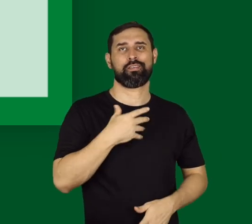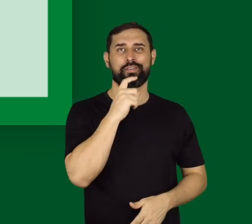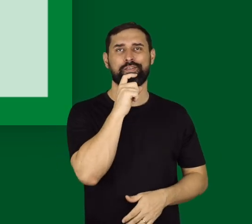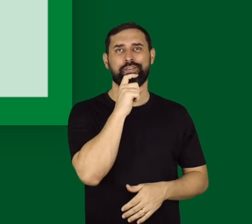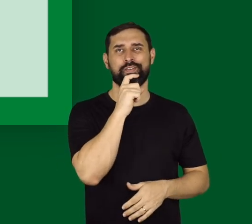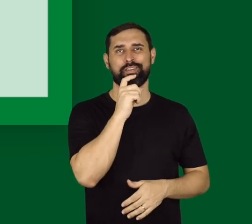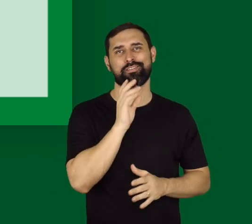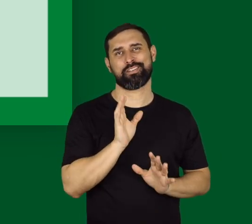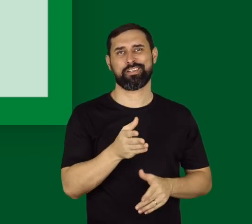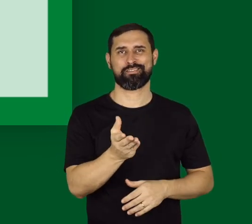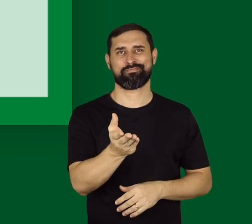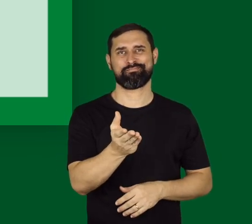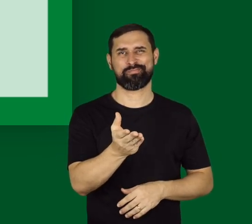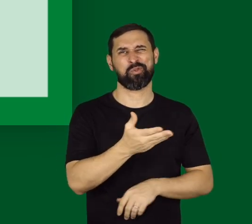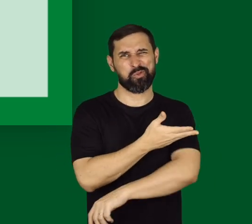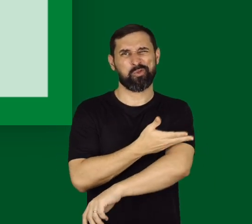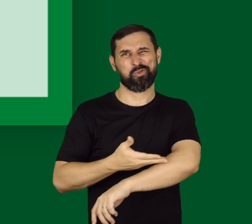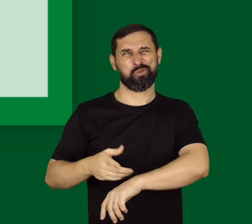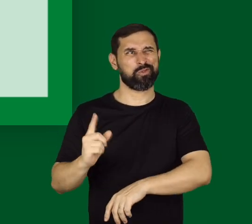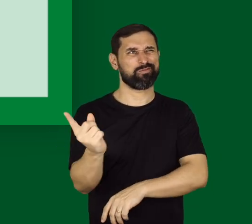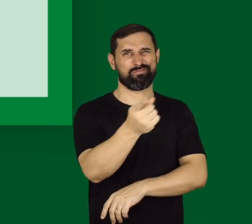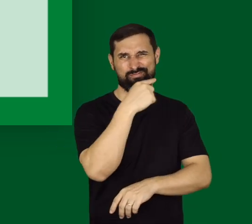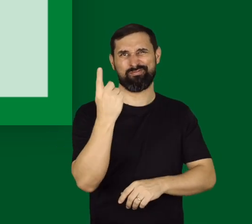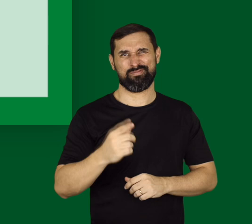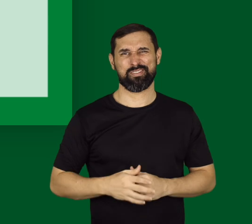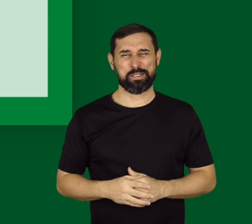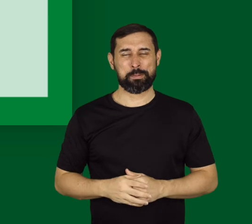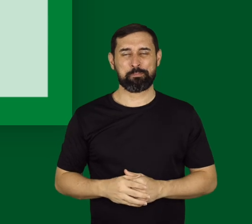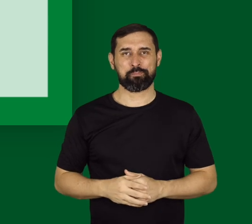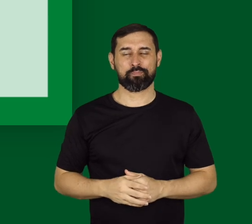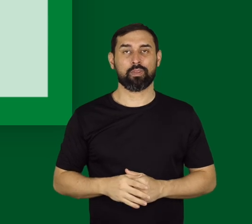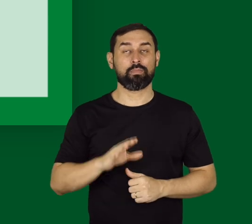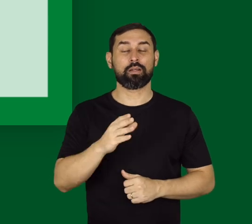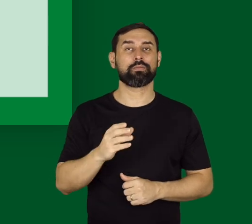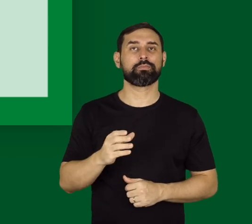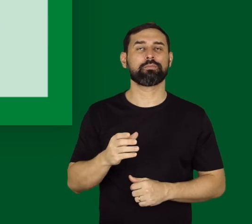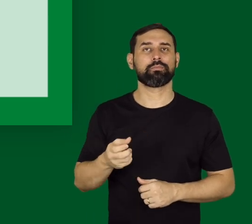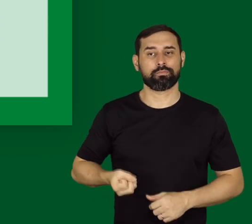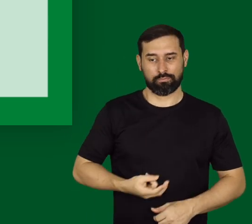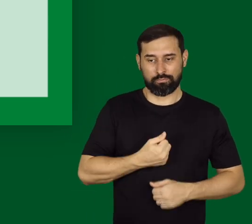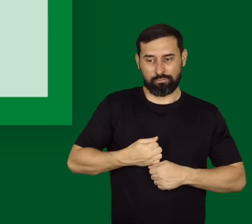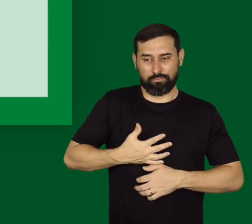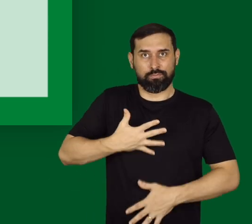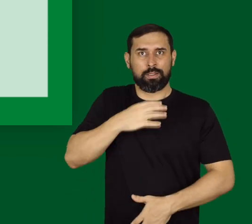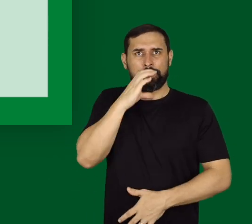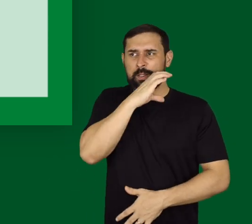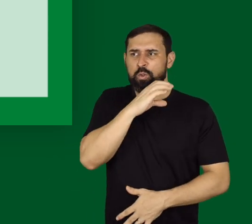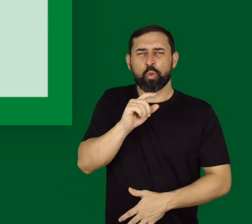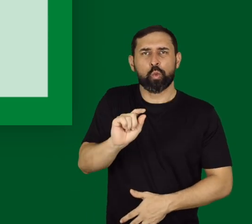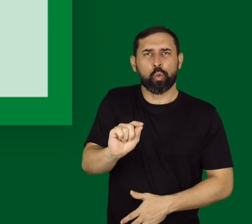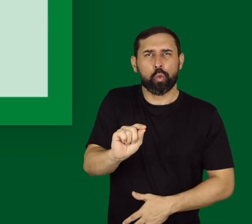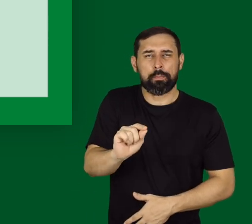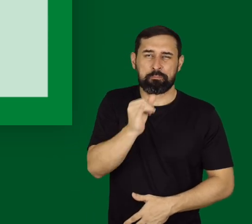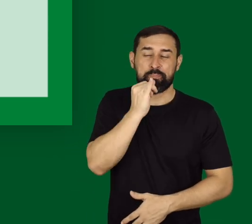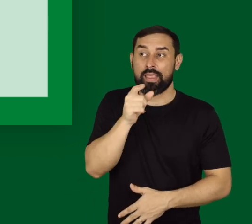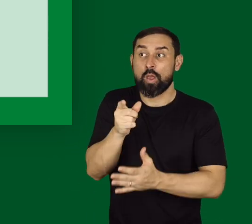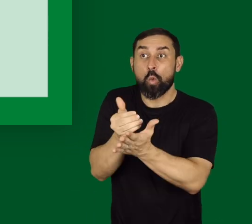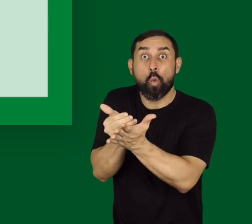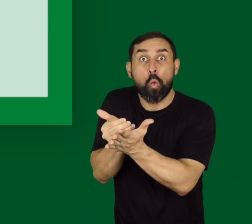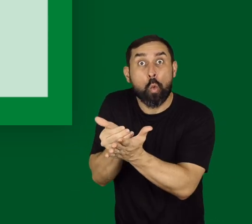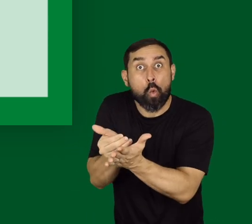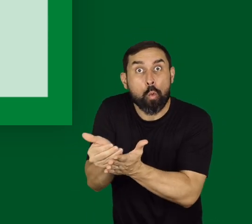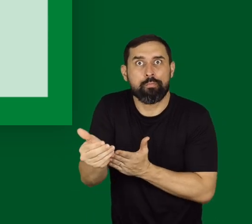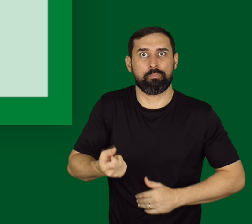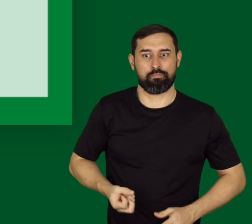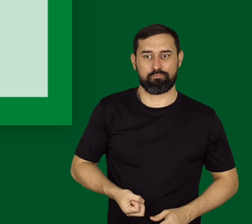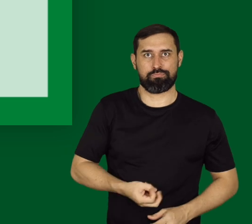na fase fria do choque. Mas como é que é o choque quente? Como é que a criança se apresenta no choque quente? É uma fase inicial